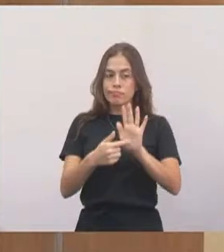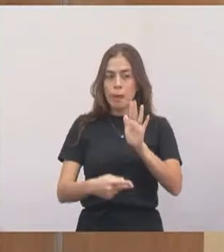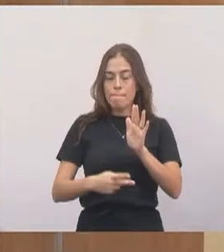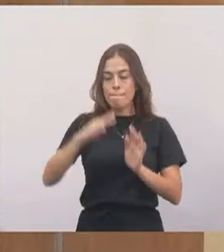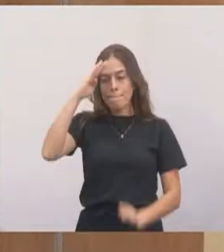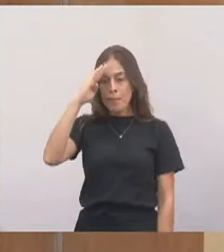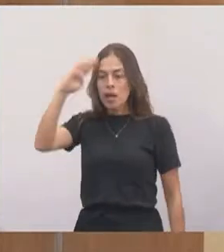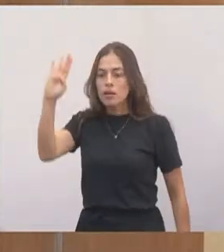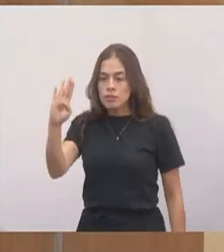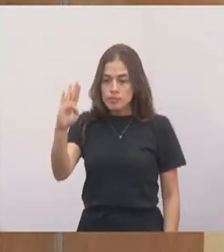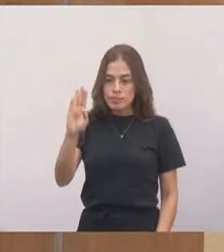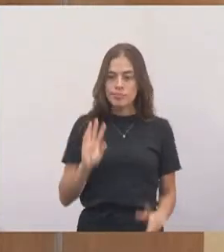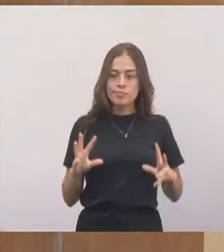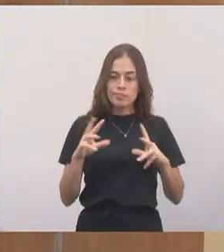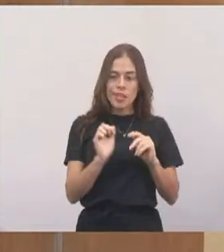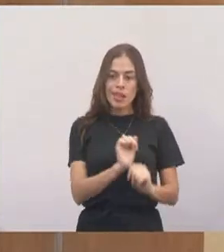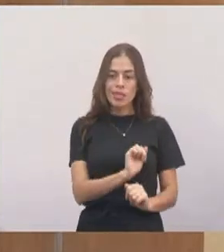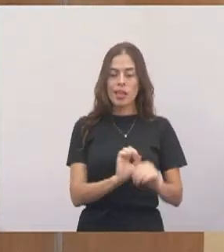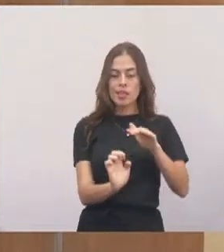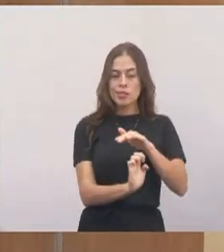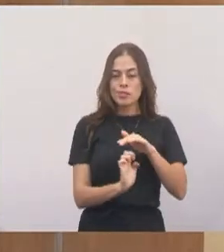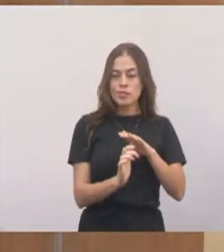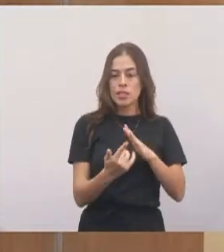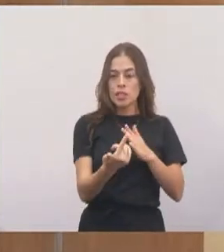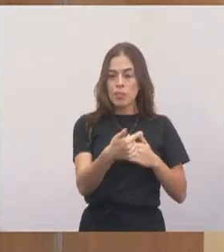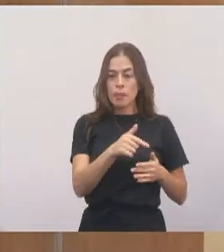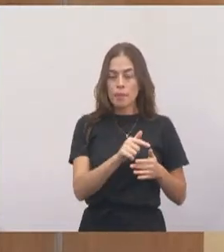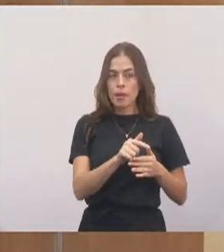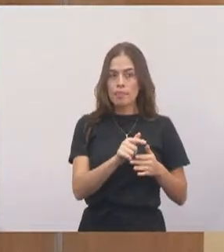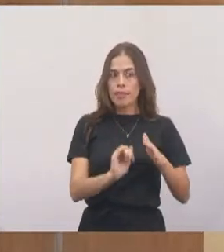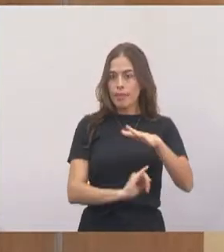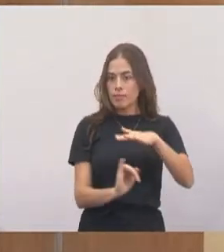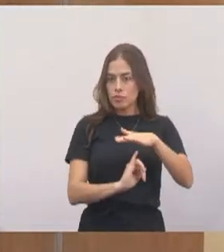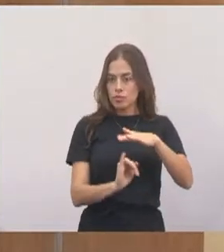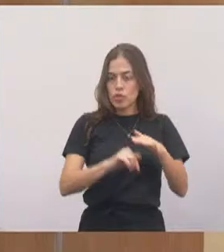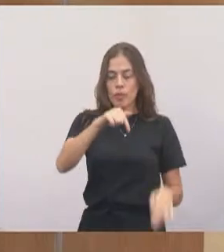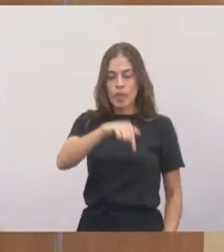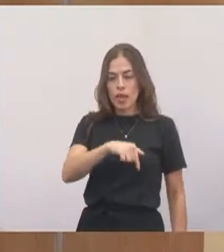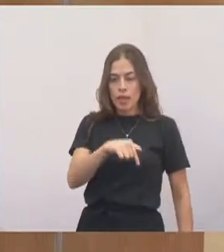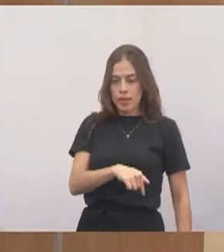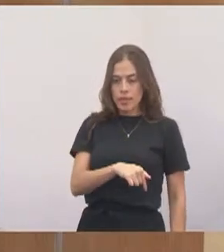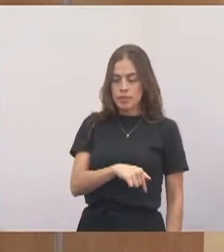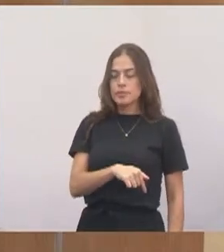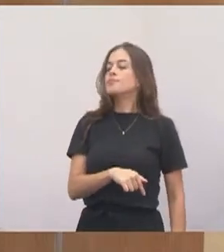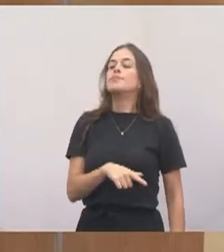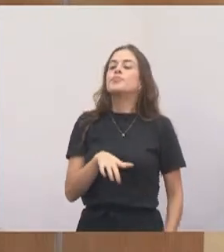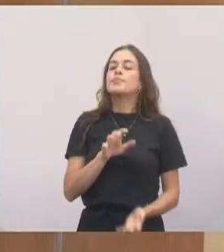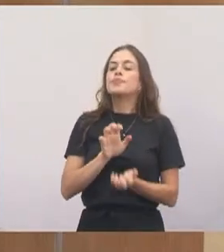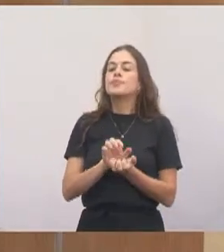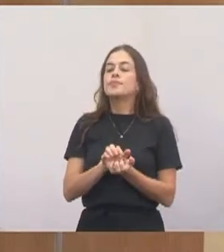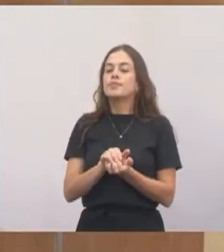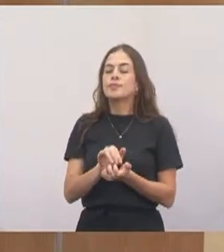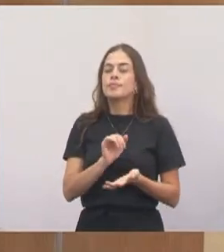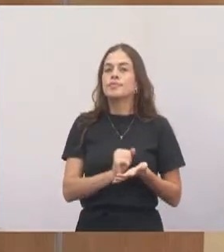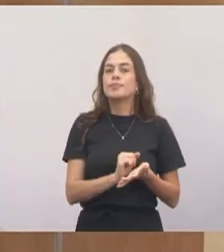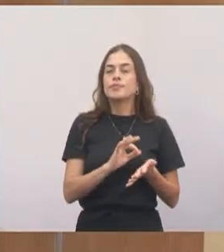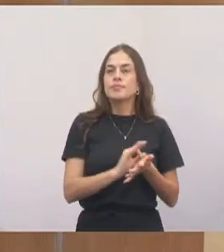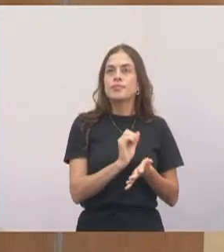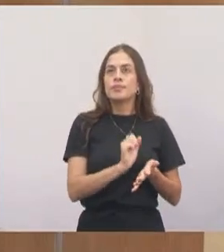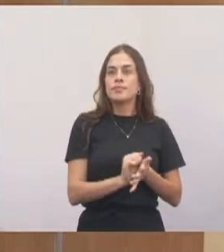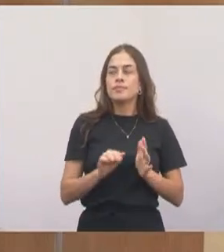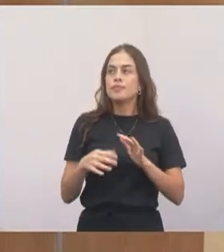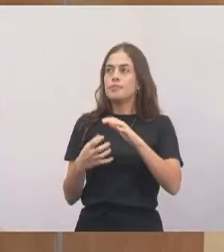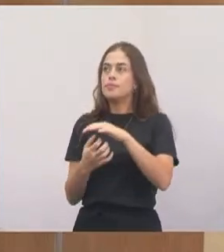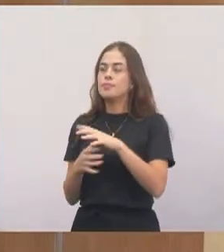entidades registradas no município, quando da disponibilização de espaço e obrigatoriedade